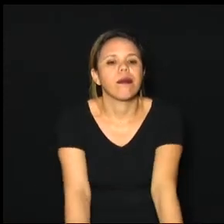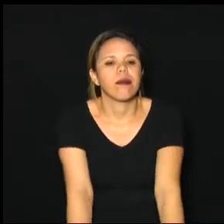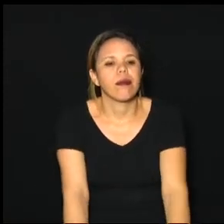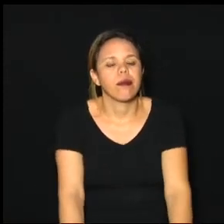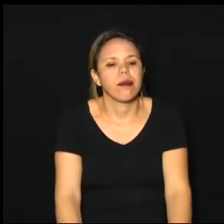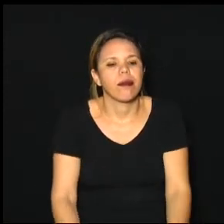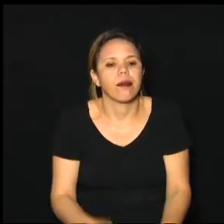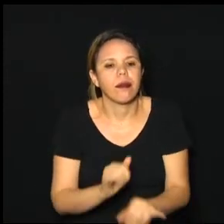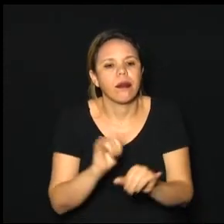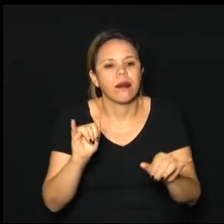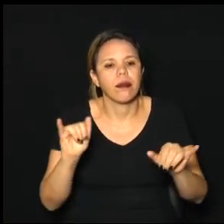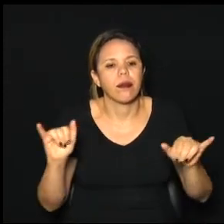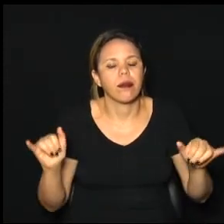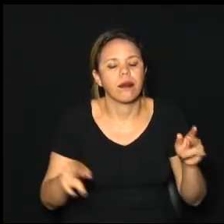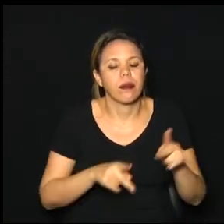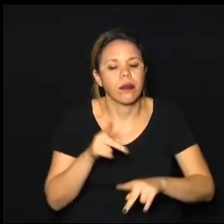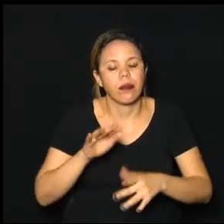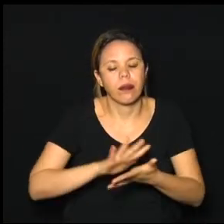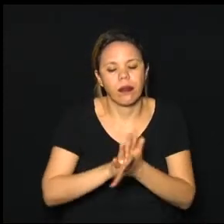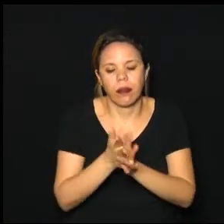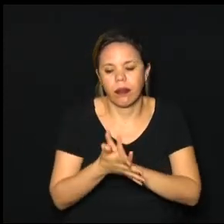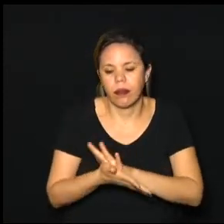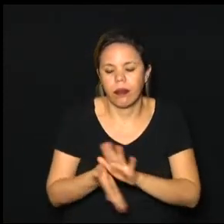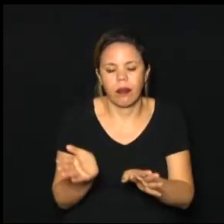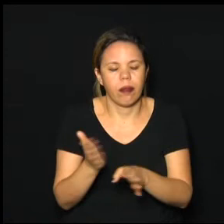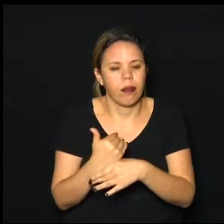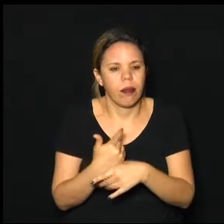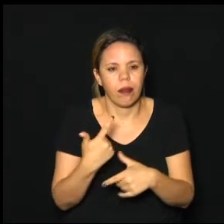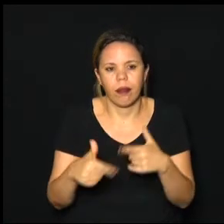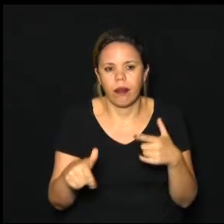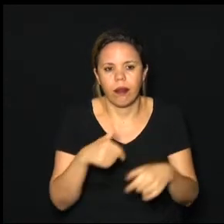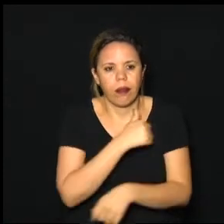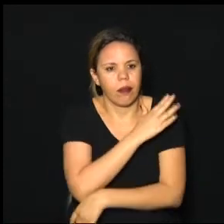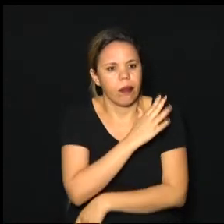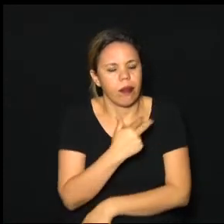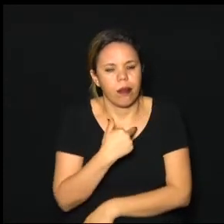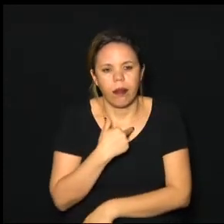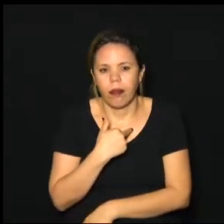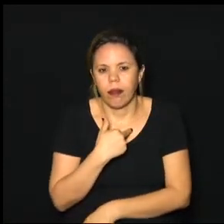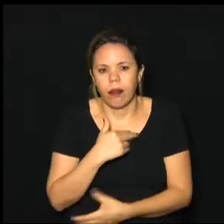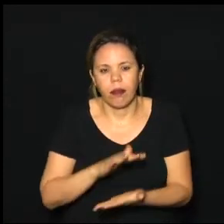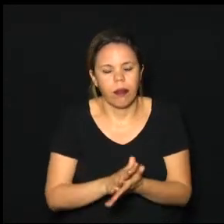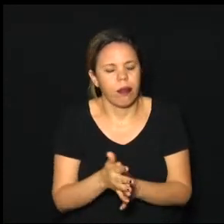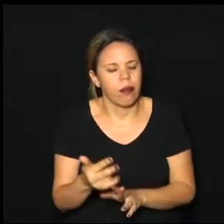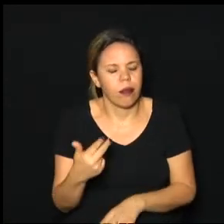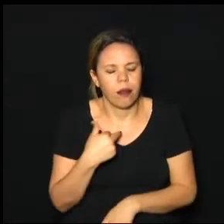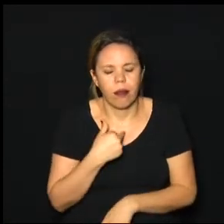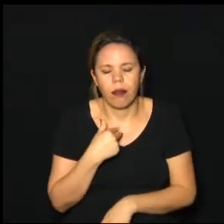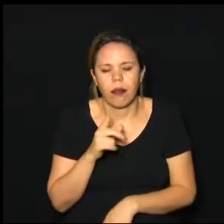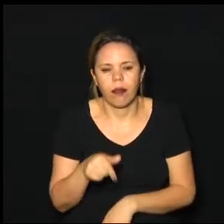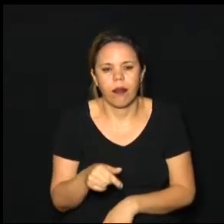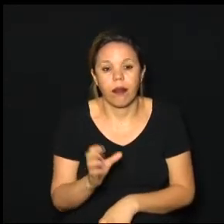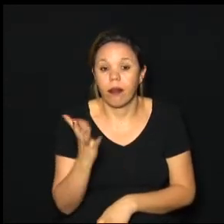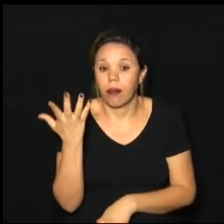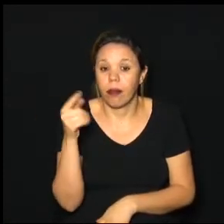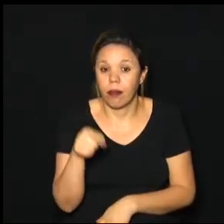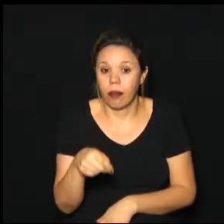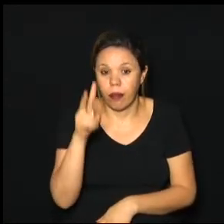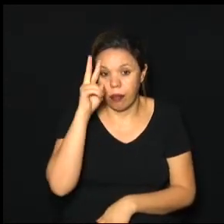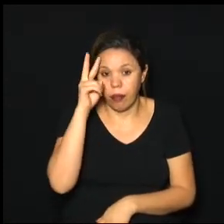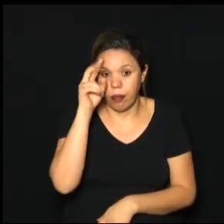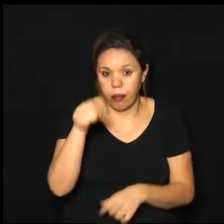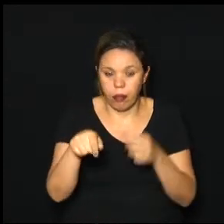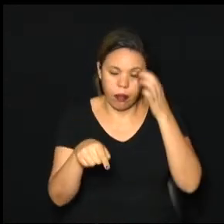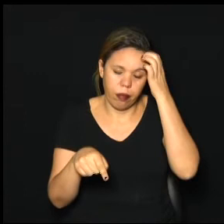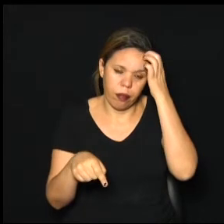de propaganda que vai descambar aí para algum tipo de preconceito, algum tipo de discriminação. Se isso acontecer, eu quero lembrar você